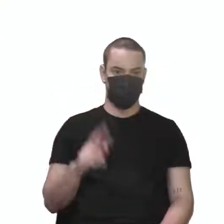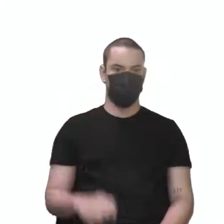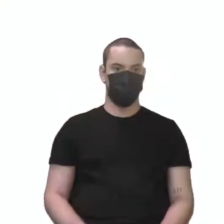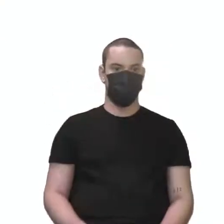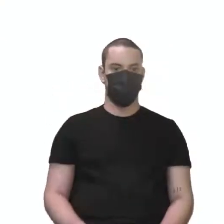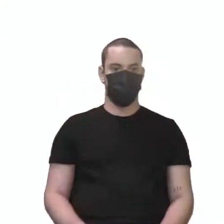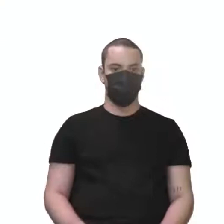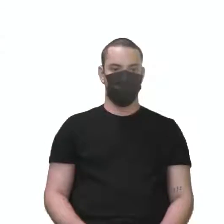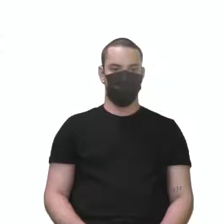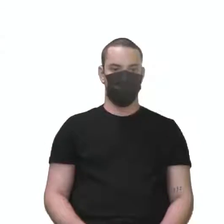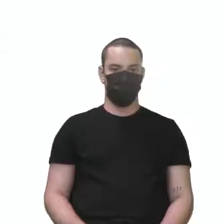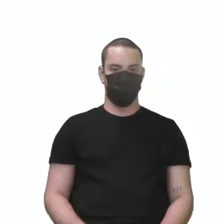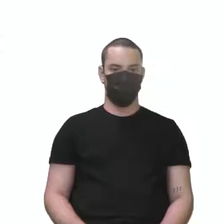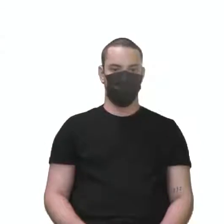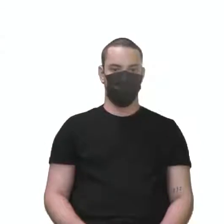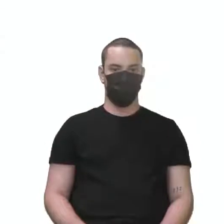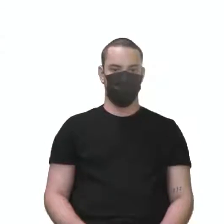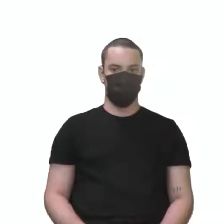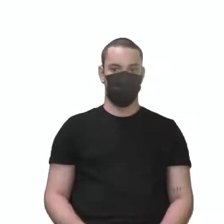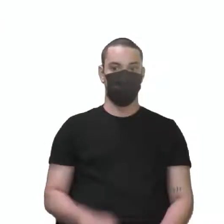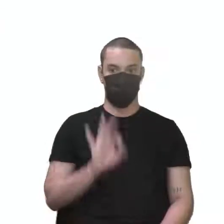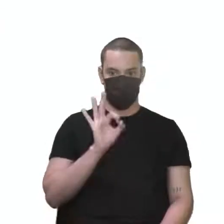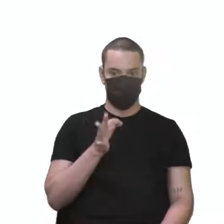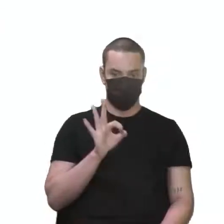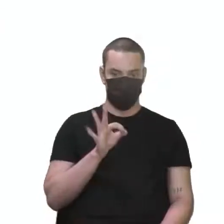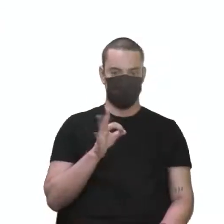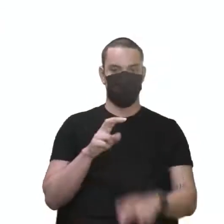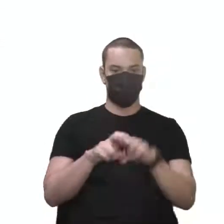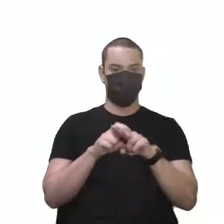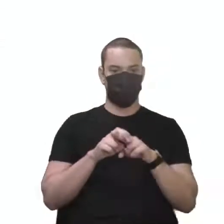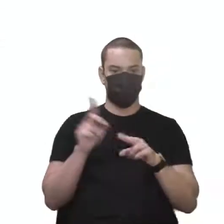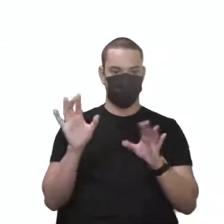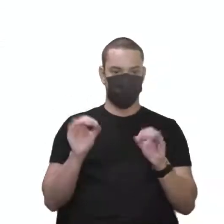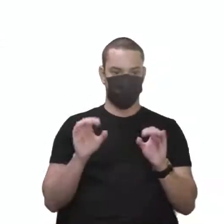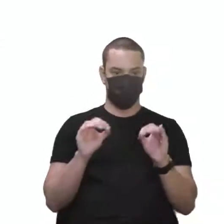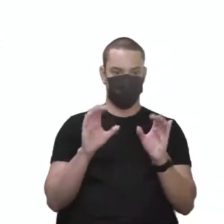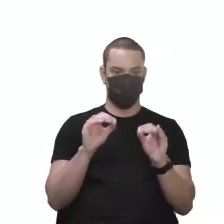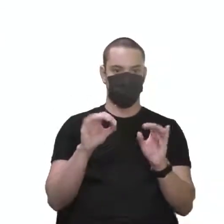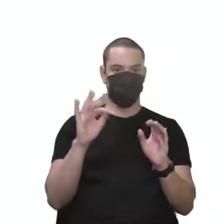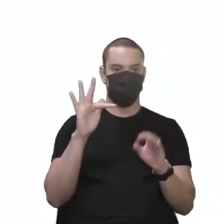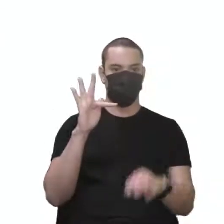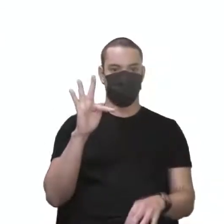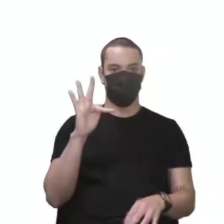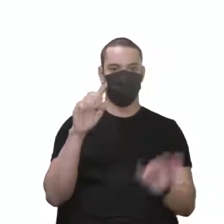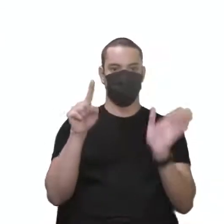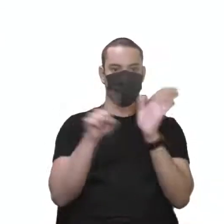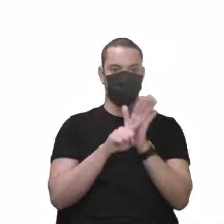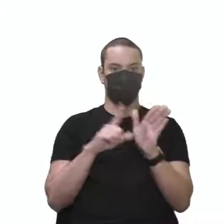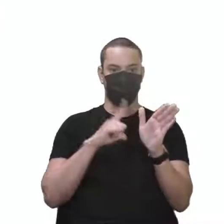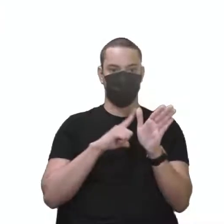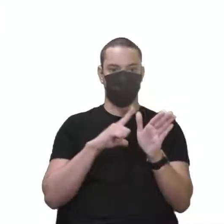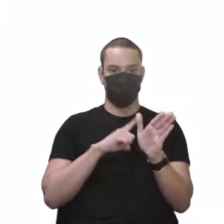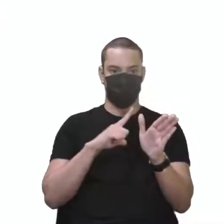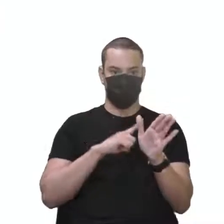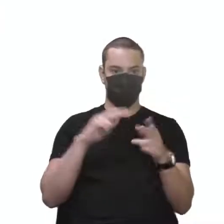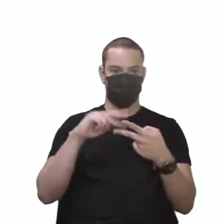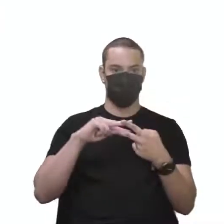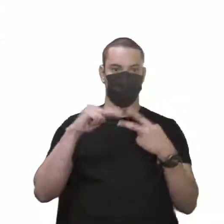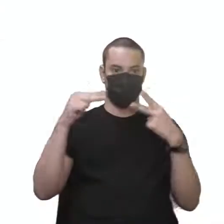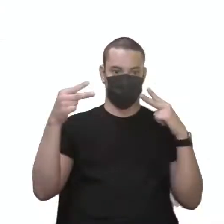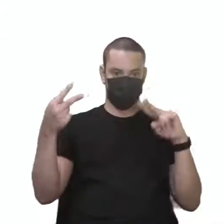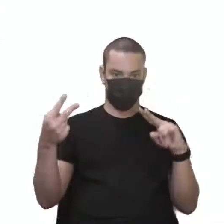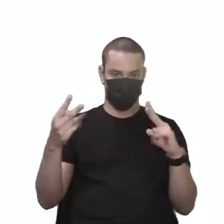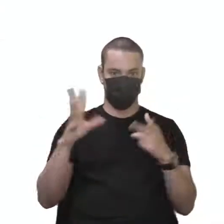HFR. Quase que eu falo o contrário. Tá certo. Então, nessa bactéria F-, eu tenho o DNA